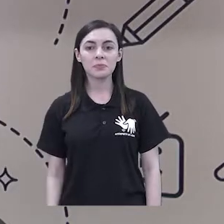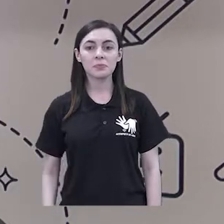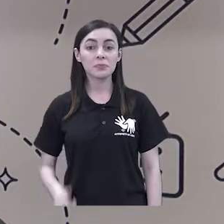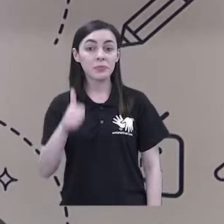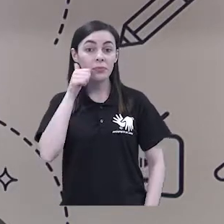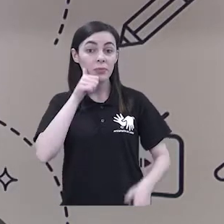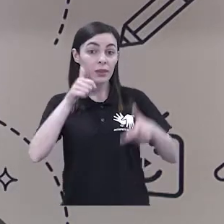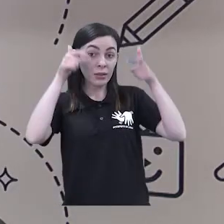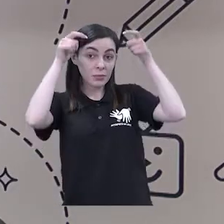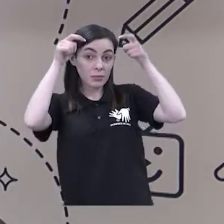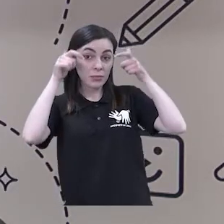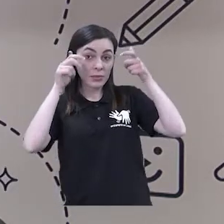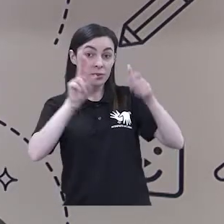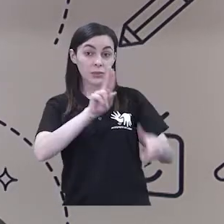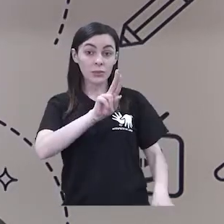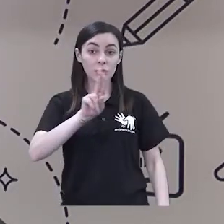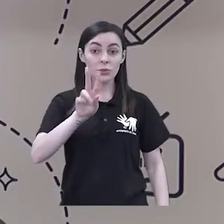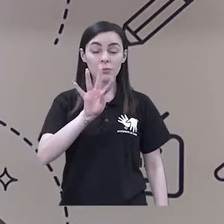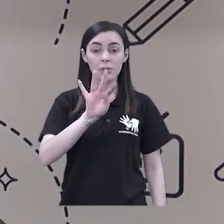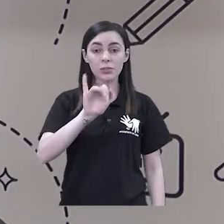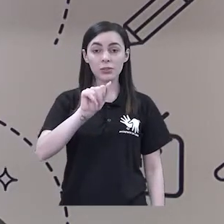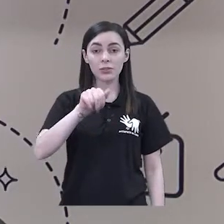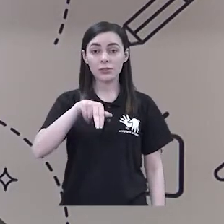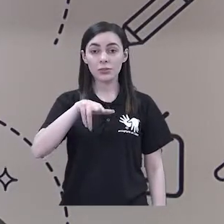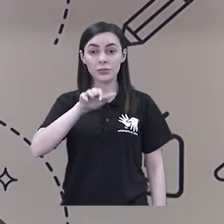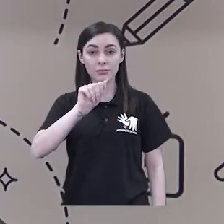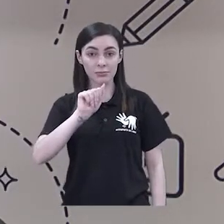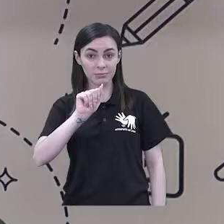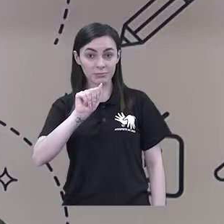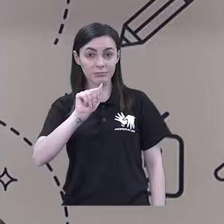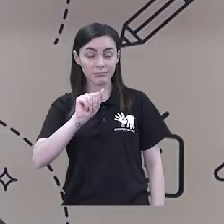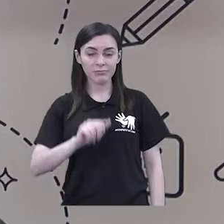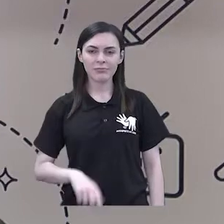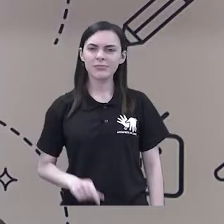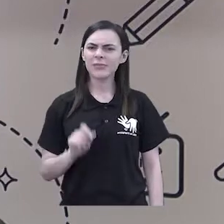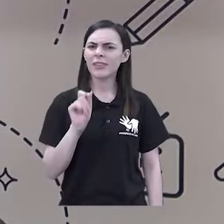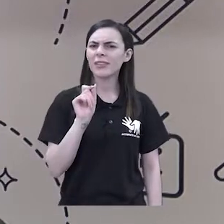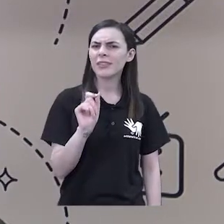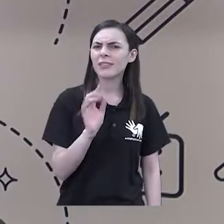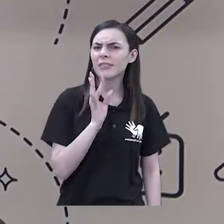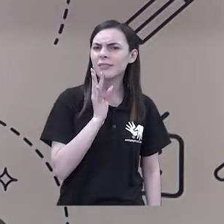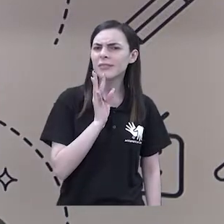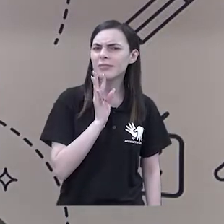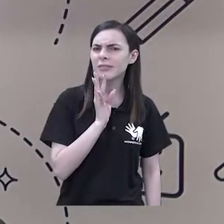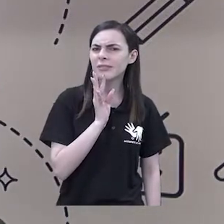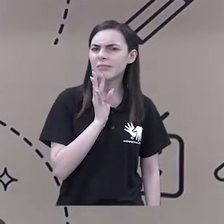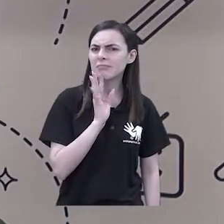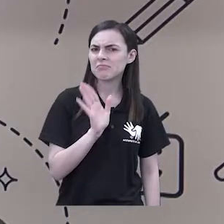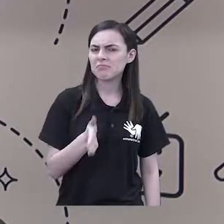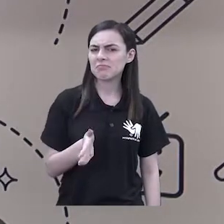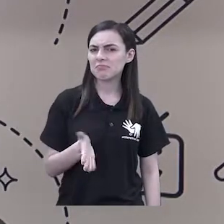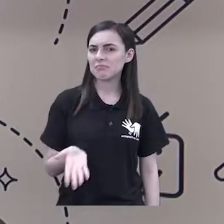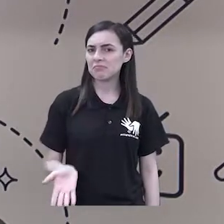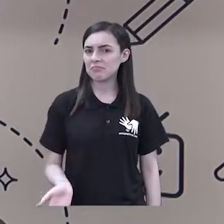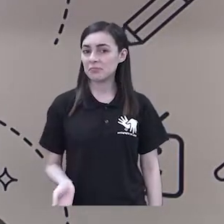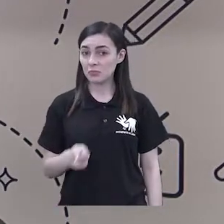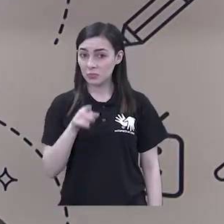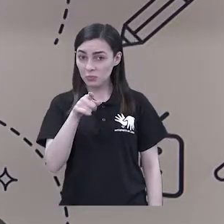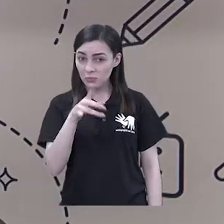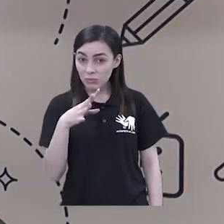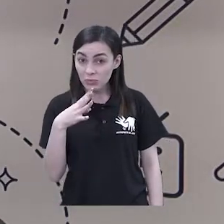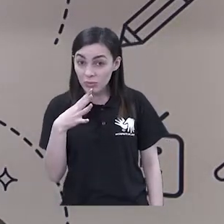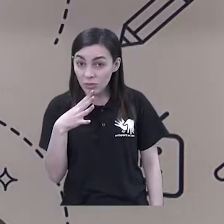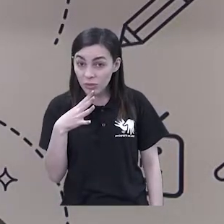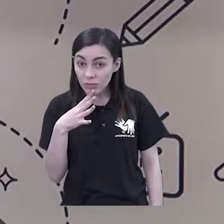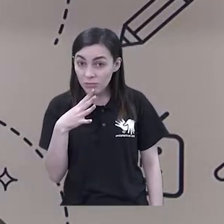É a princesa Tiana. Ótimo! Quem já conhecia aqui a princesa Tiana?